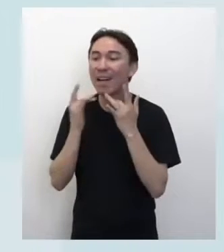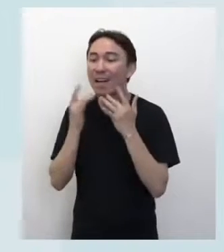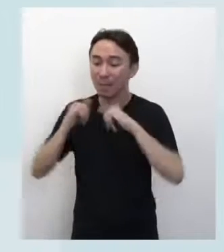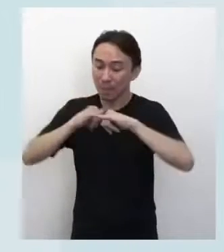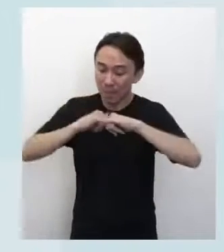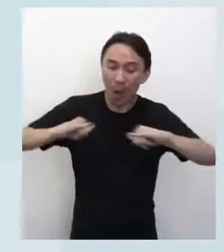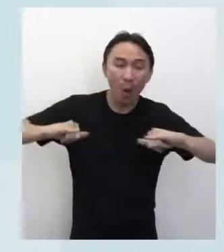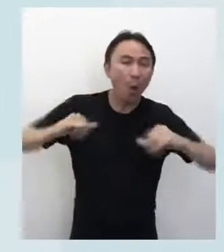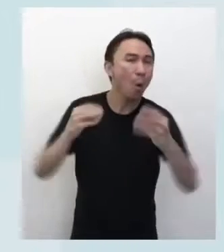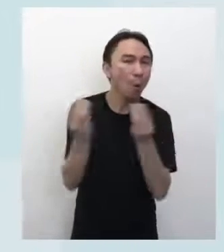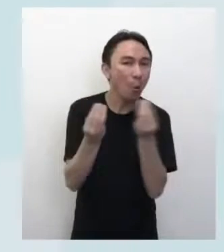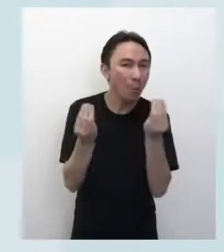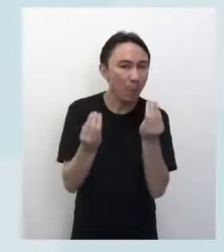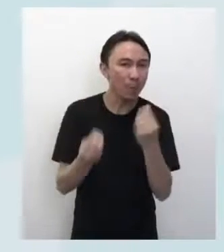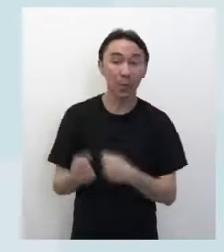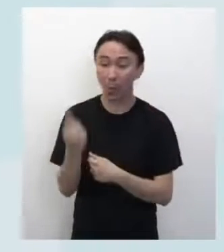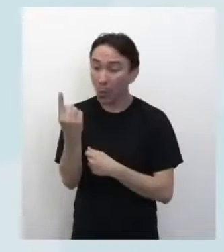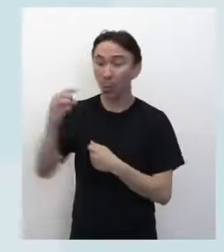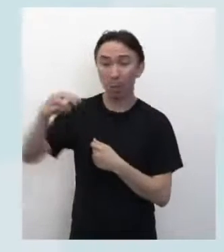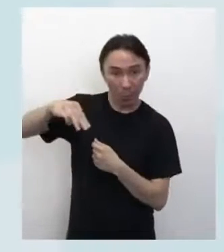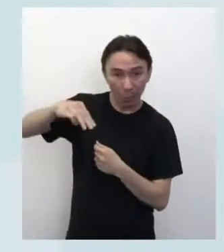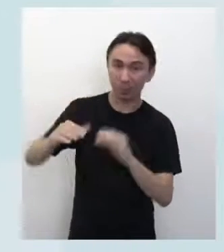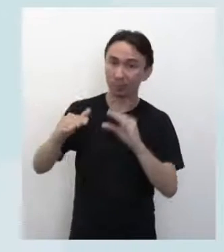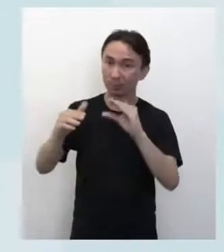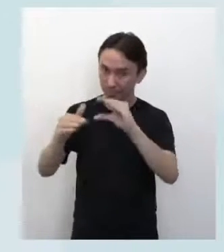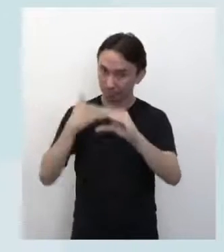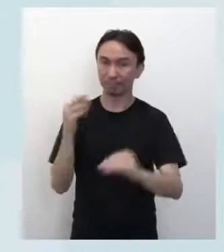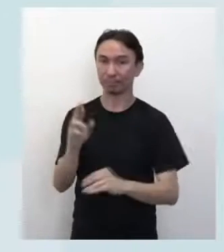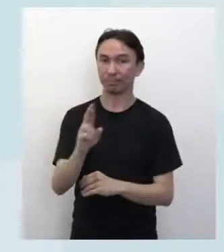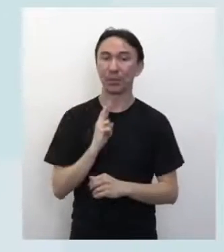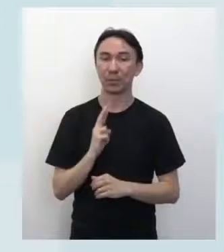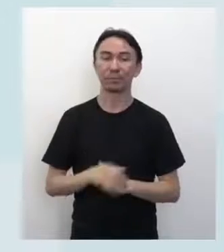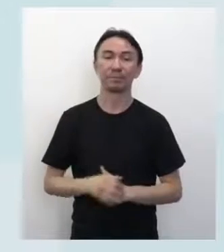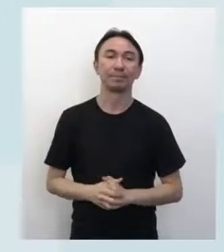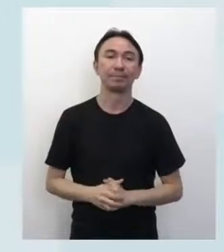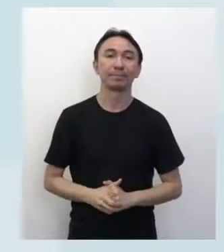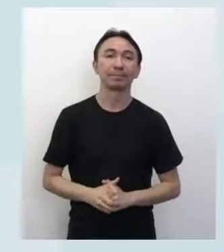dar 1 minuto, respondam aqui para o professor Anderson e a gente volta para bater um papo.